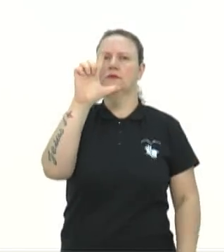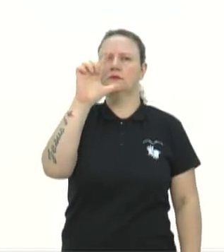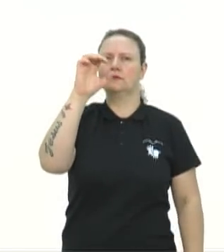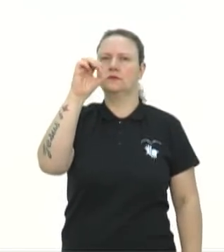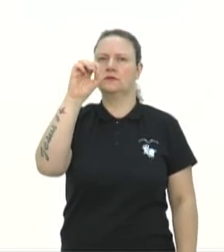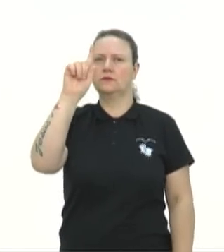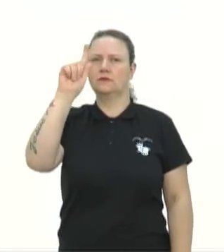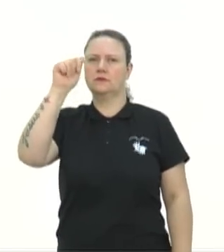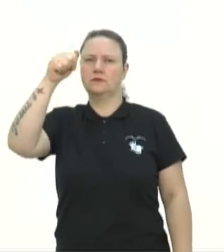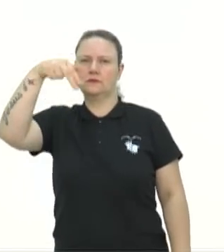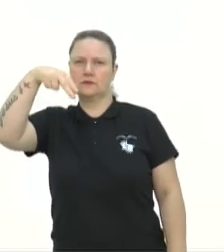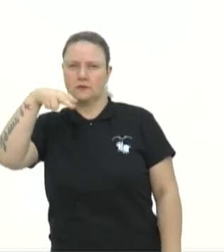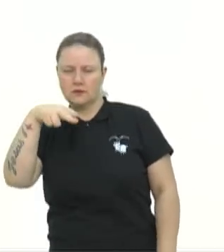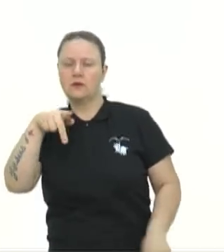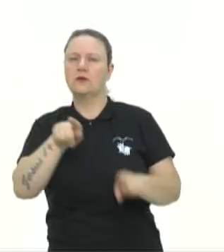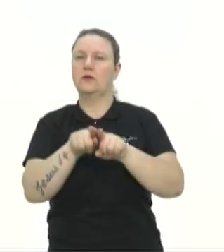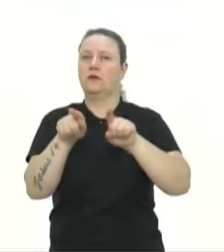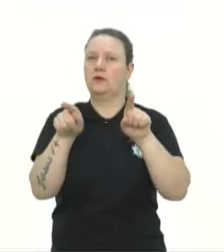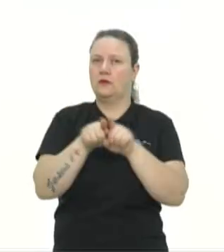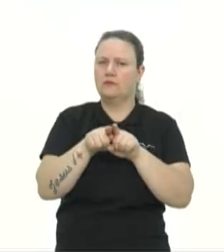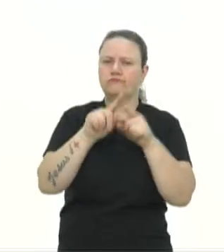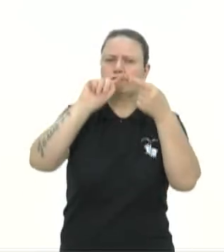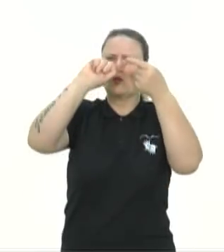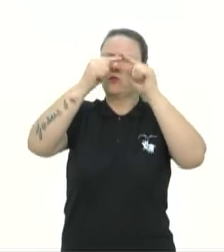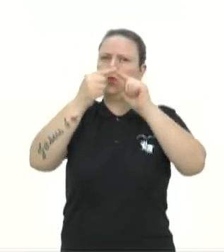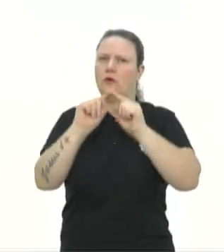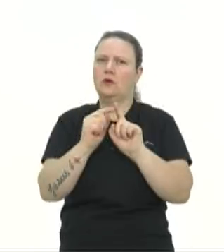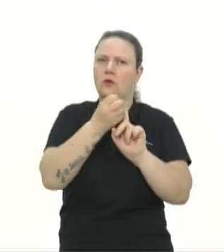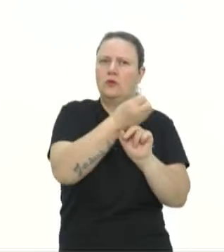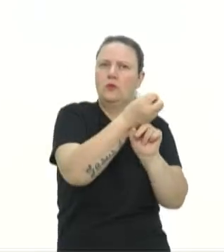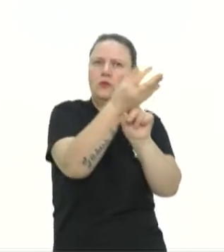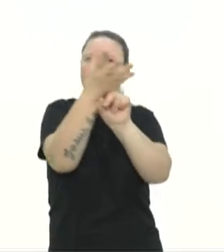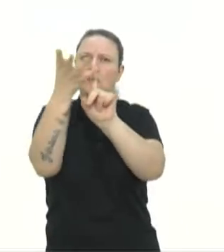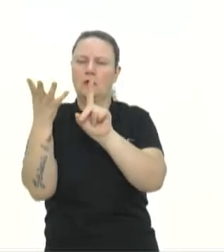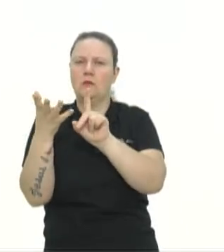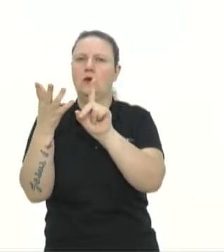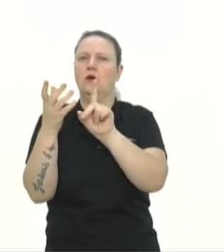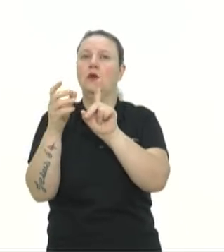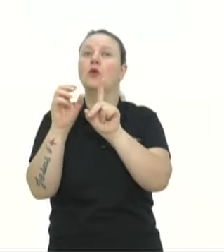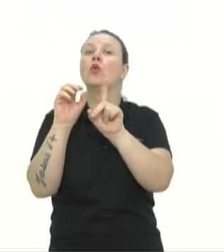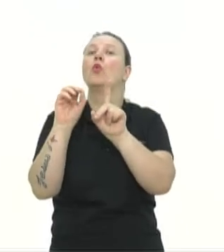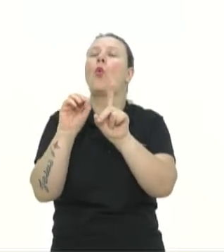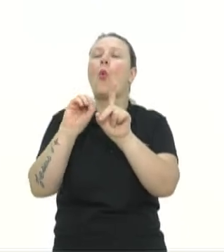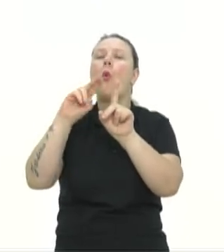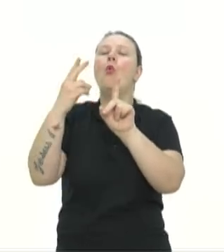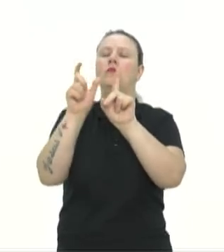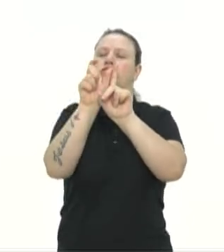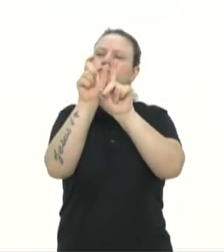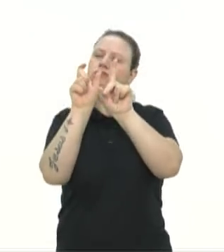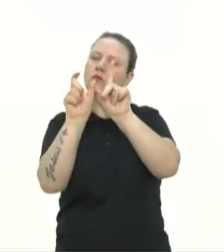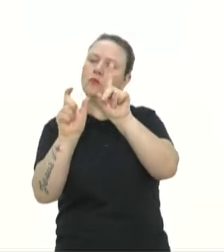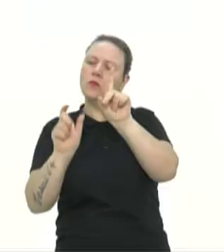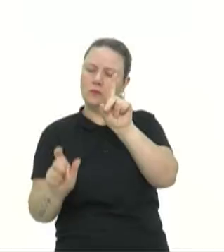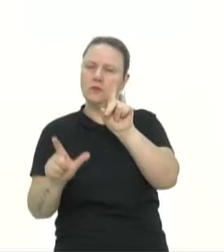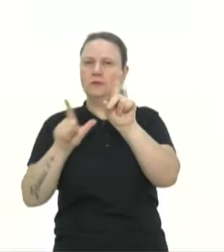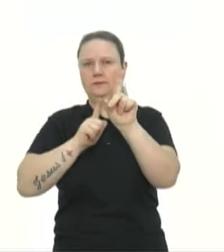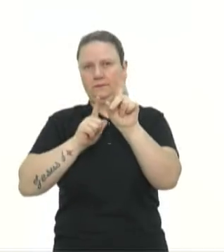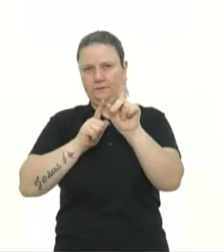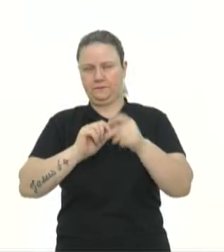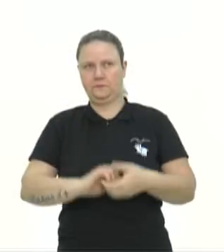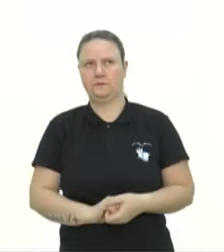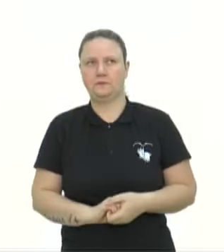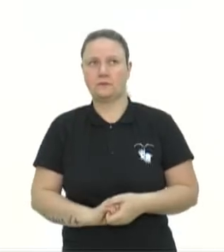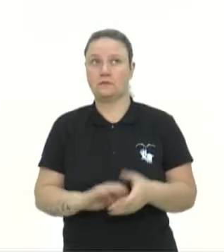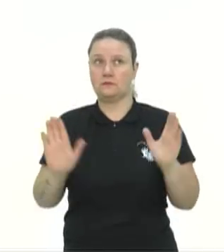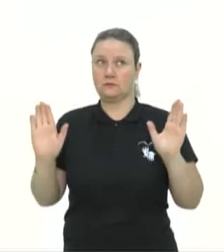campanha, relacionar a parte verbal e não verbal do cartaz e a sua importância para a significação do texto.